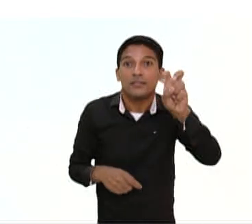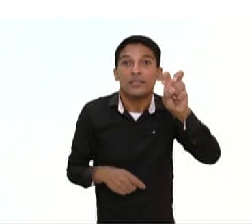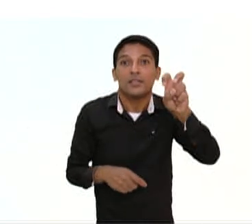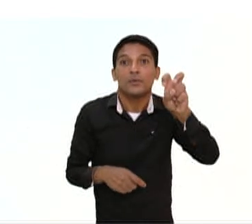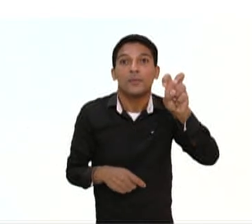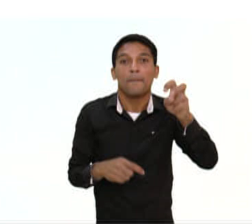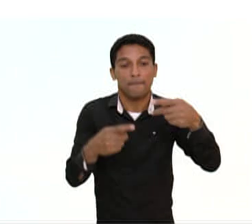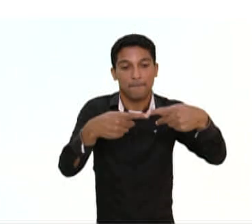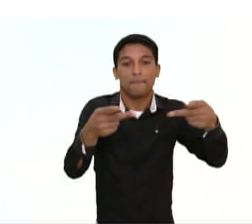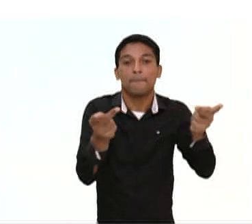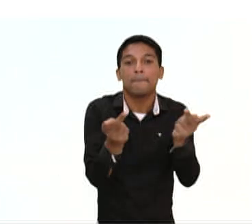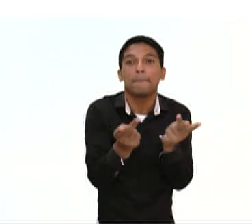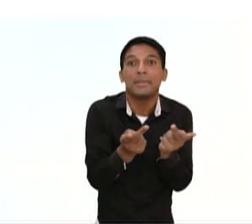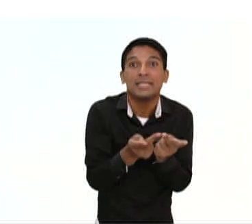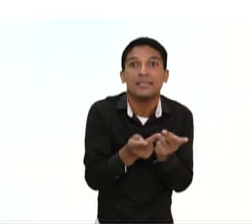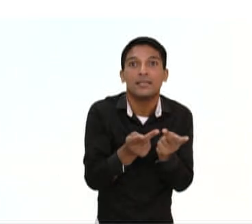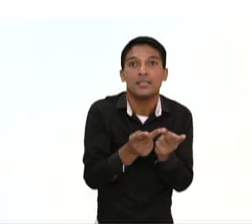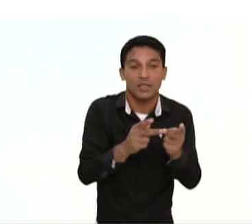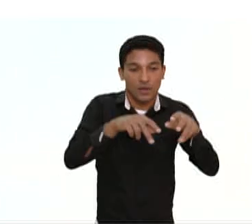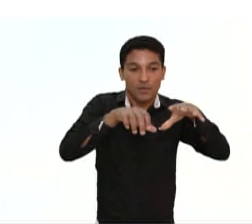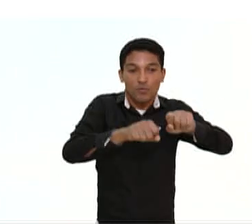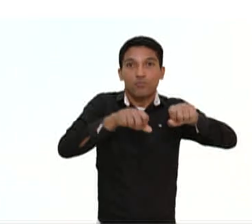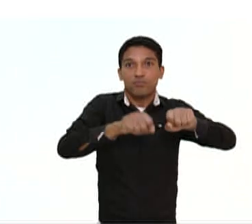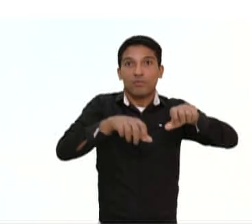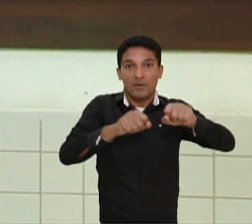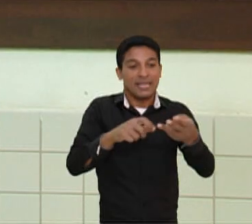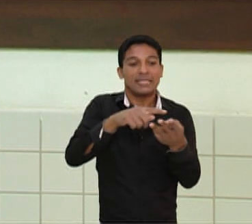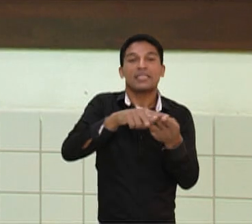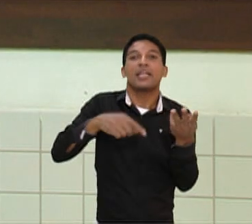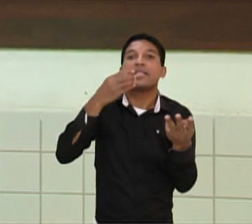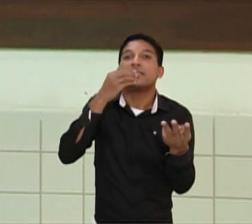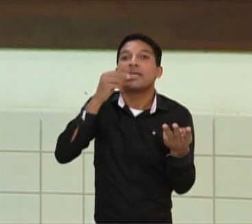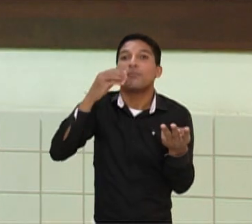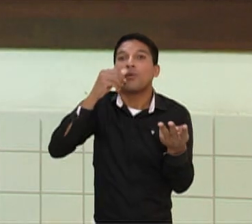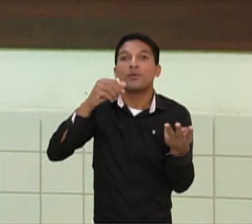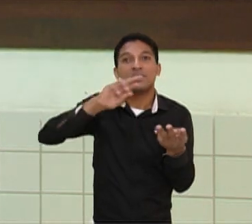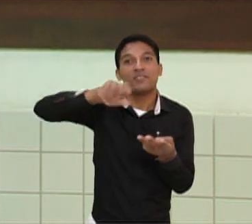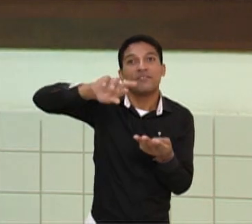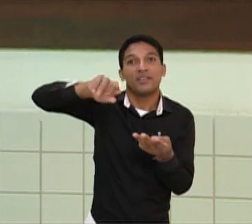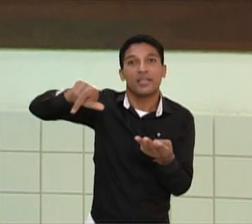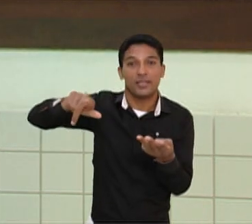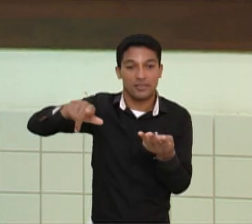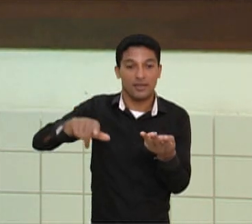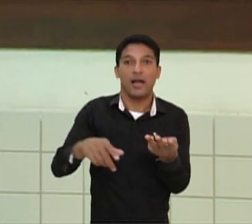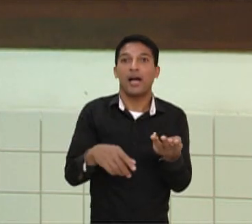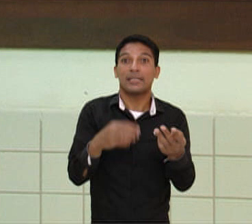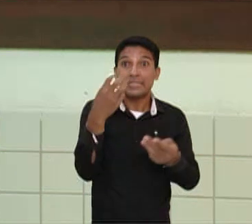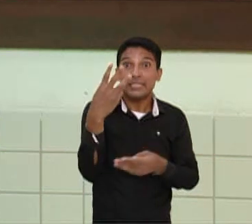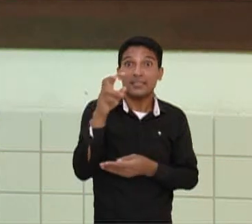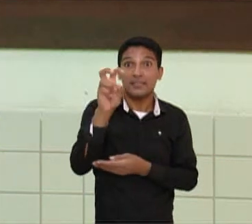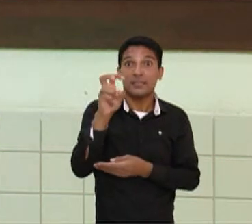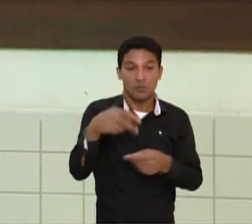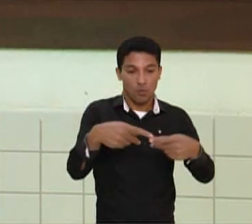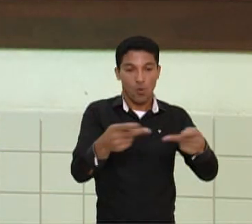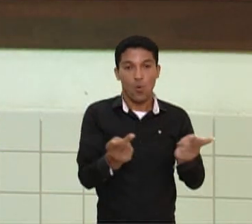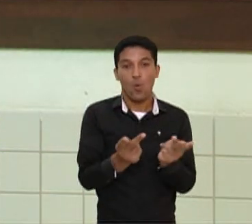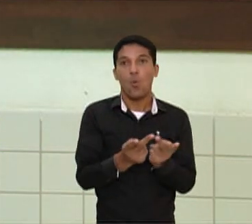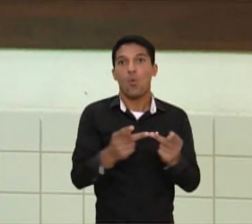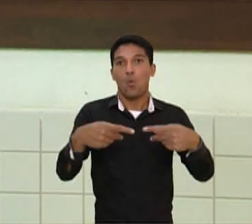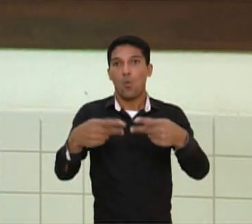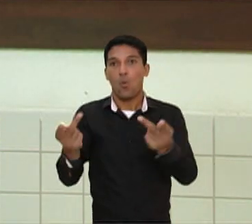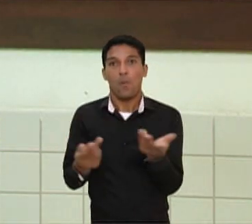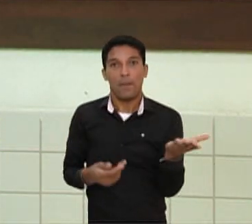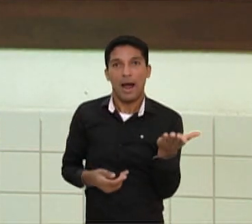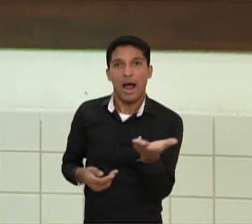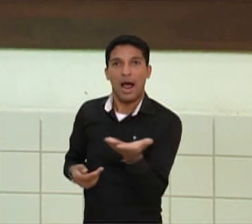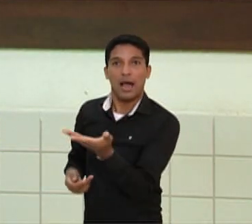diferentes com apenas 7 ingredientes, ok? Muito bem. Vamos para o exercício número 3. Exercício número